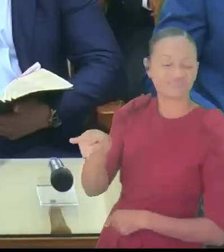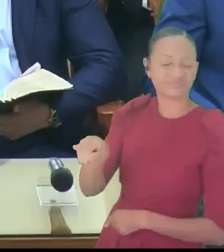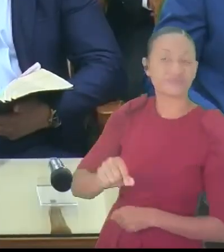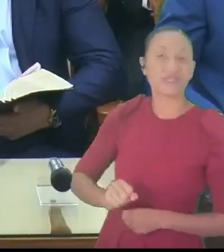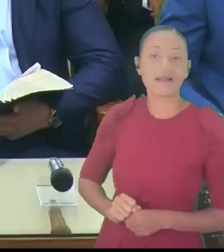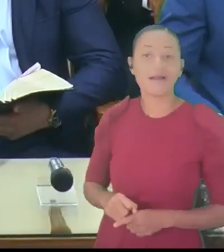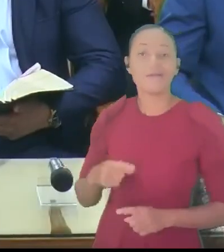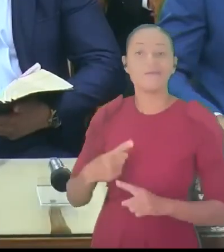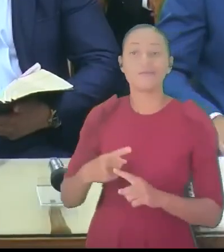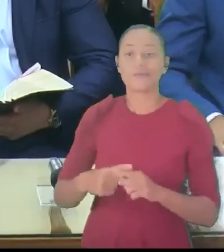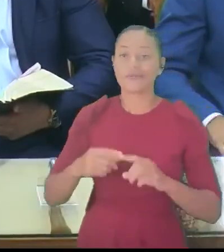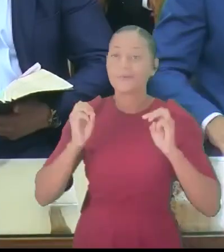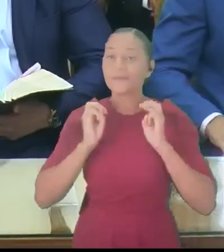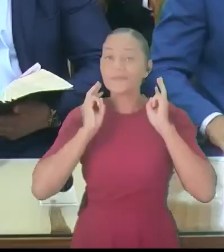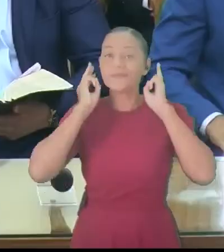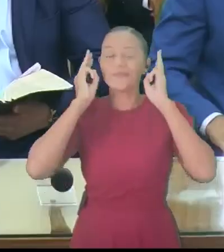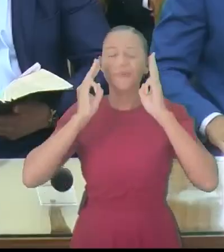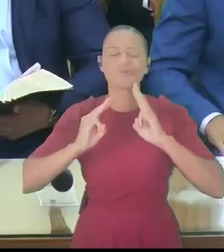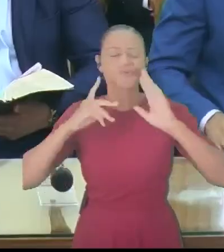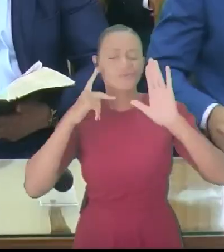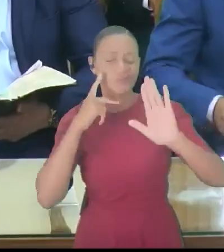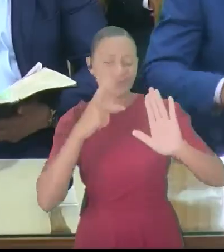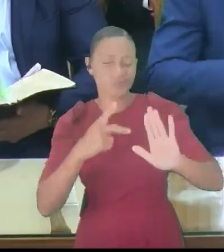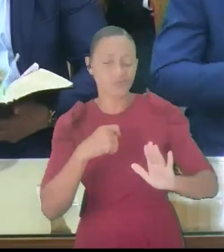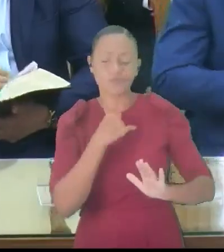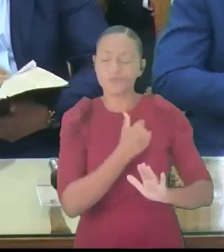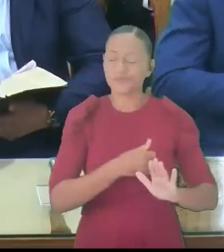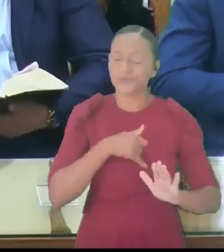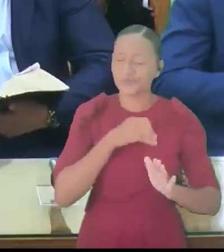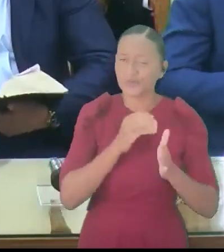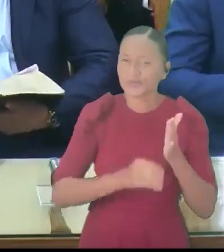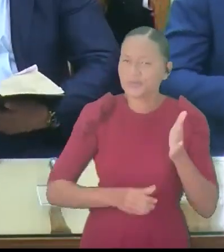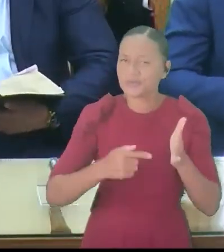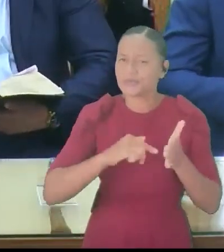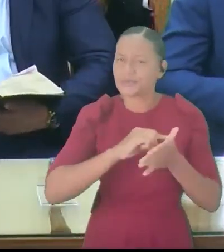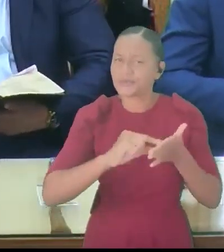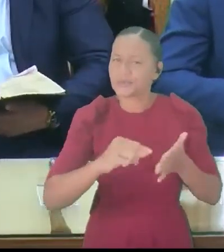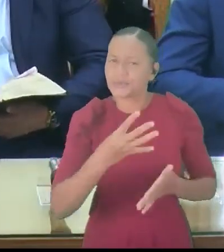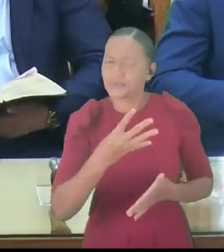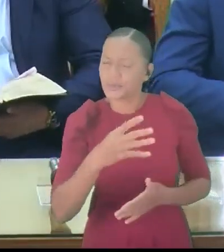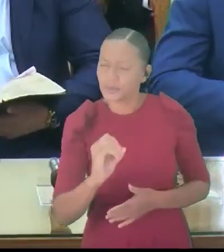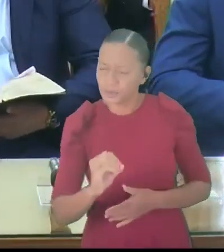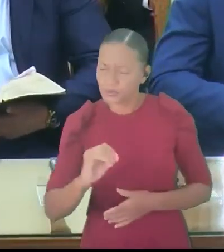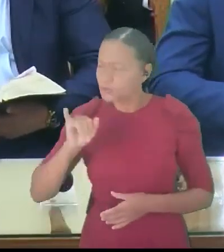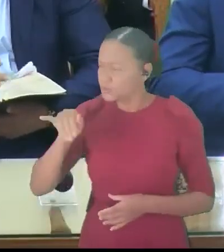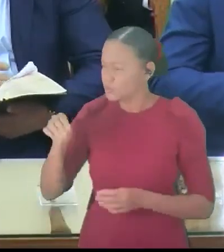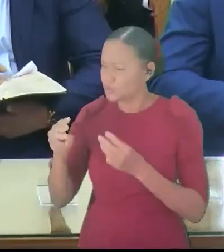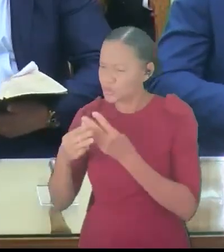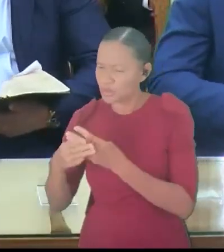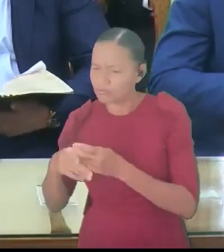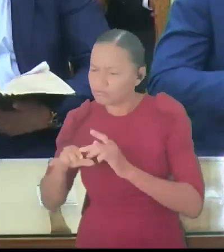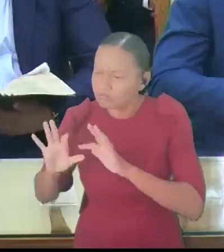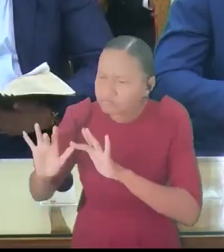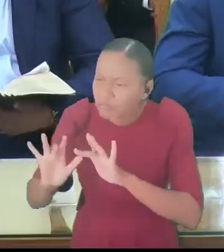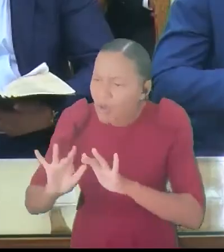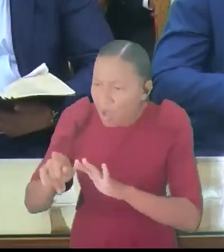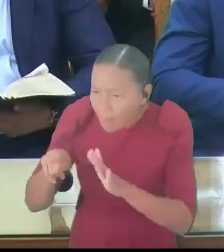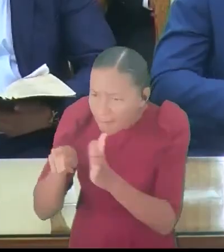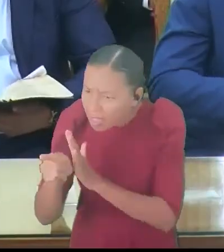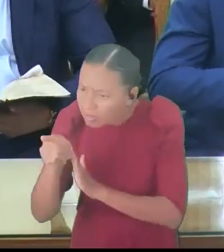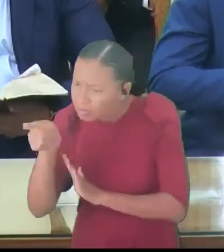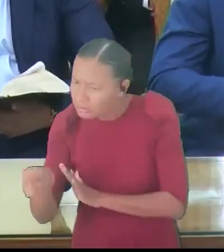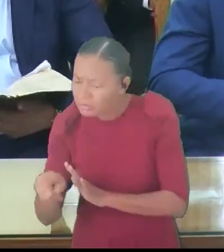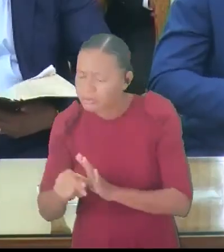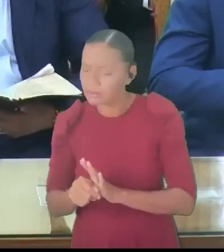profeta que Moisés profetizara. João 7,40, os judeus perguntaram a Jesus: és tu o profeta? Glória a Deus.